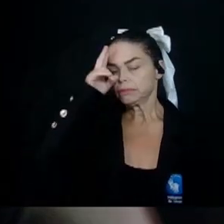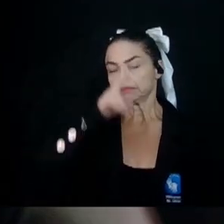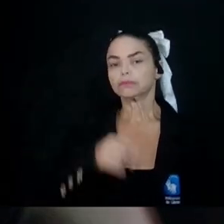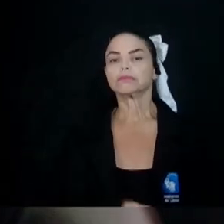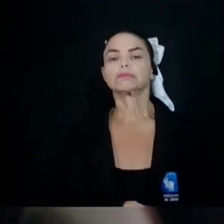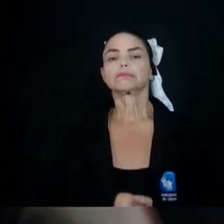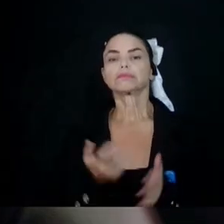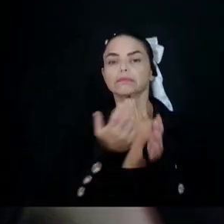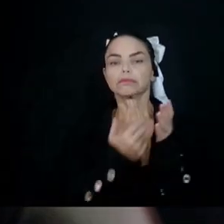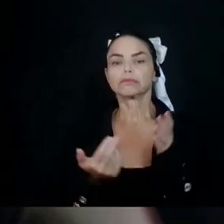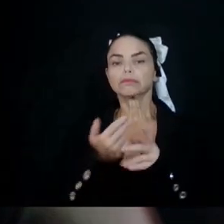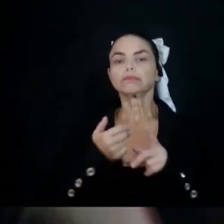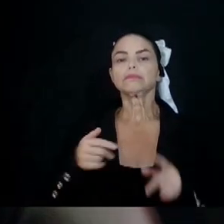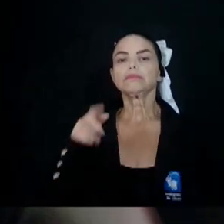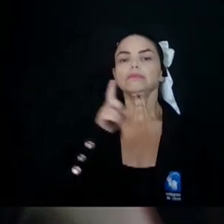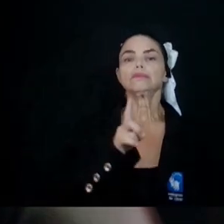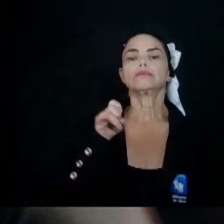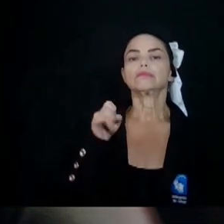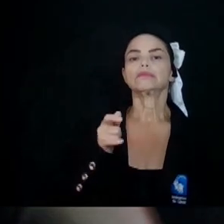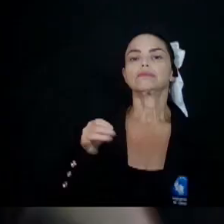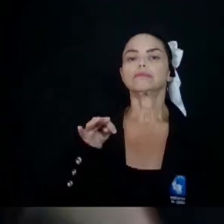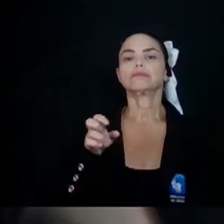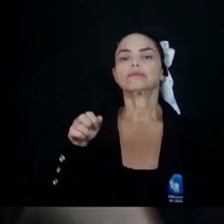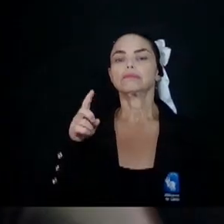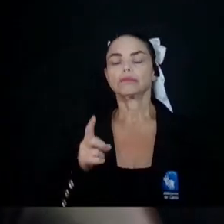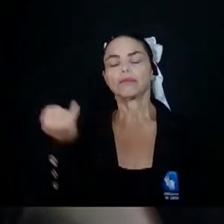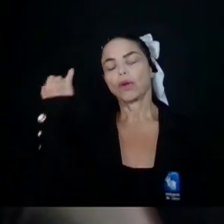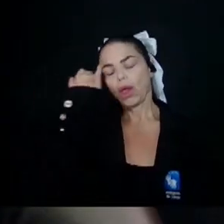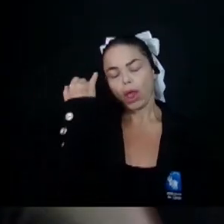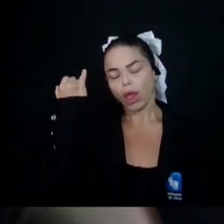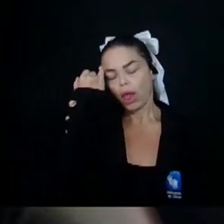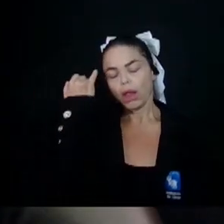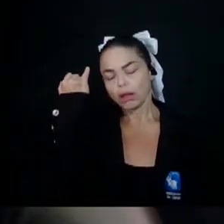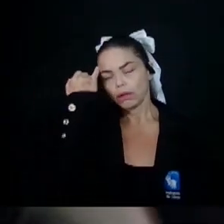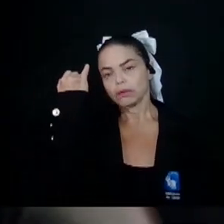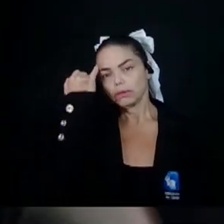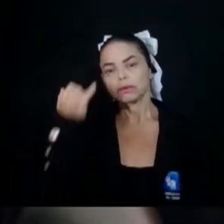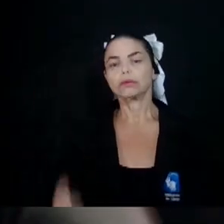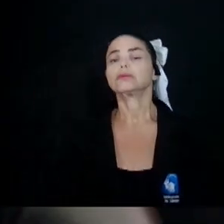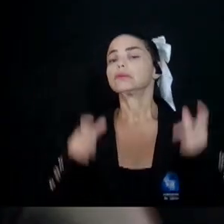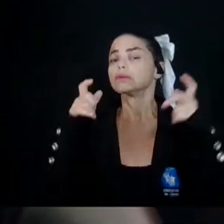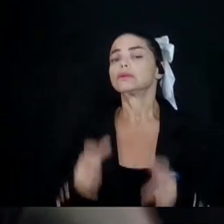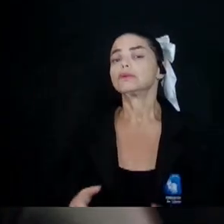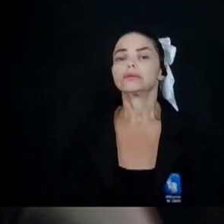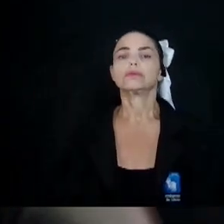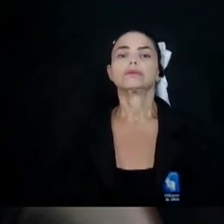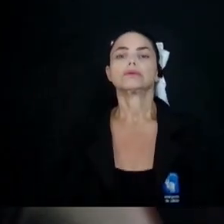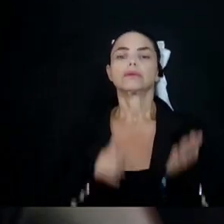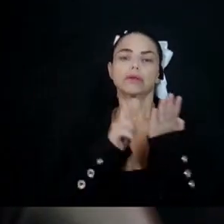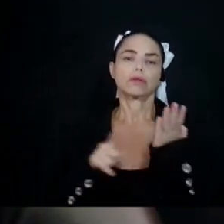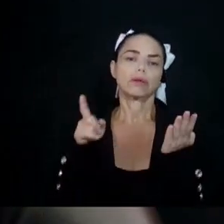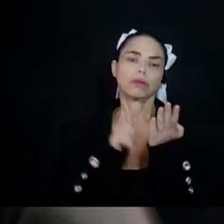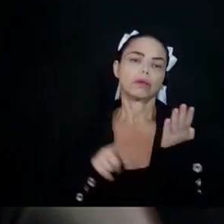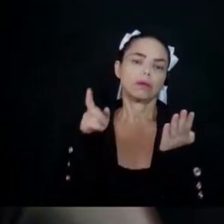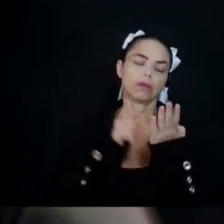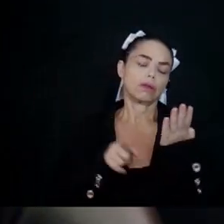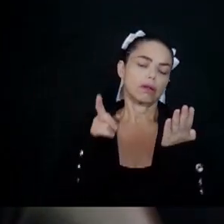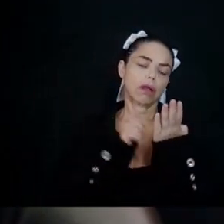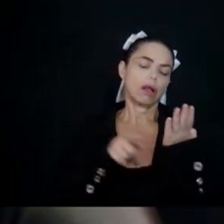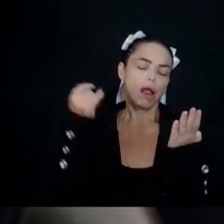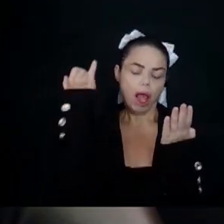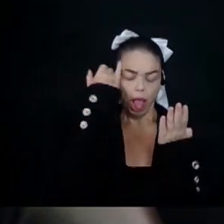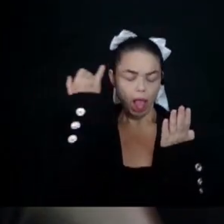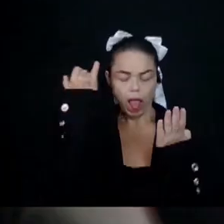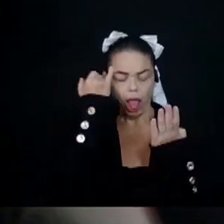do Divertidamente 2, que tem o tédio, que inclusive o tédio tá onde? No celular. Ele tá o tempo todo ali no celular